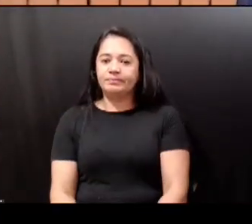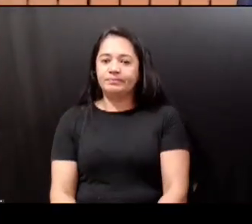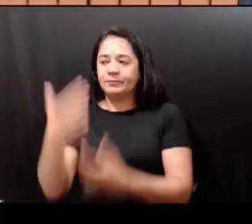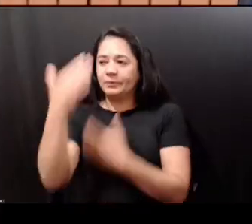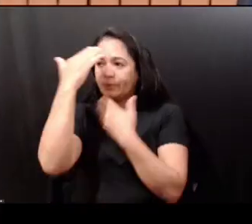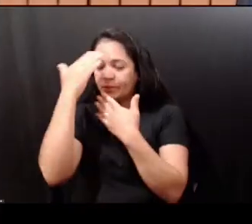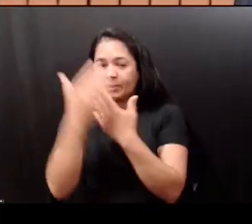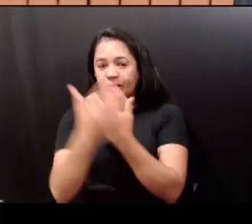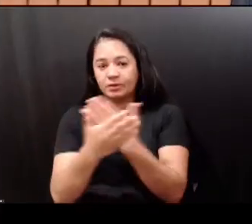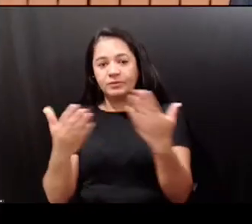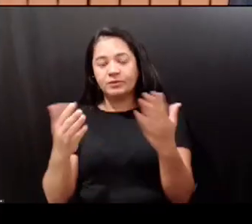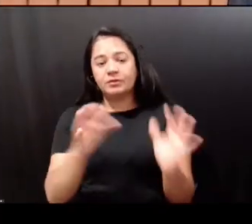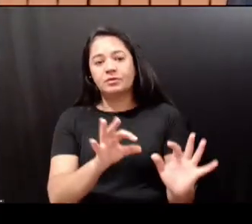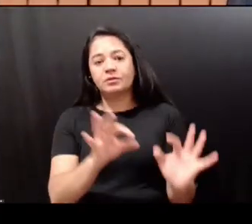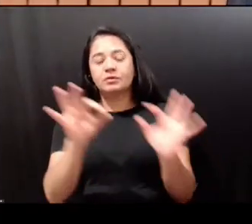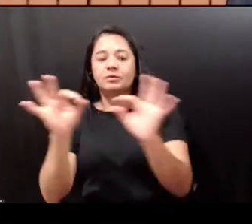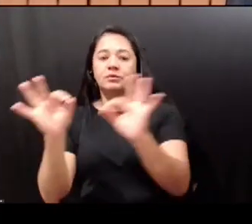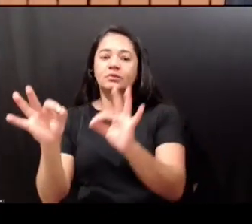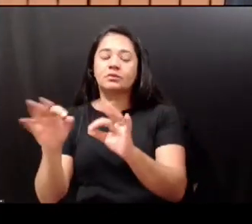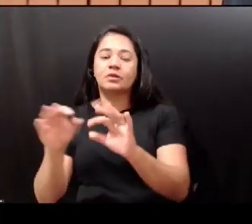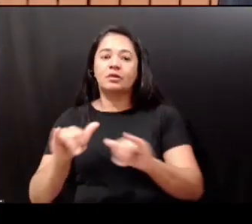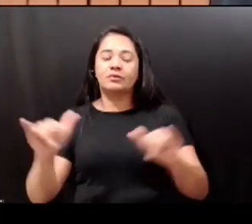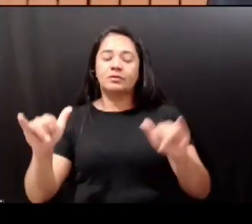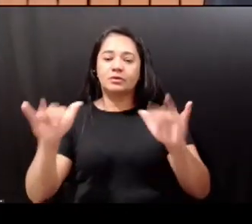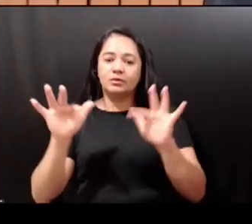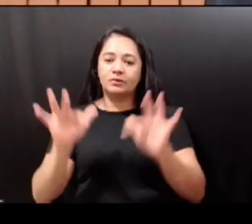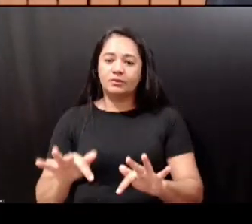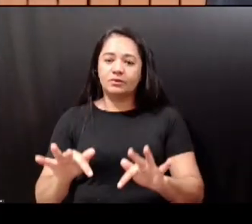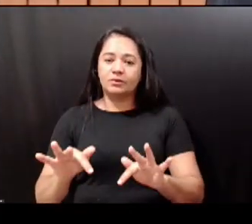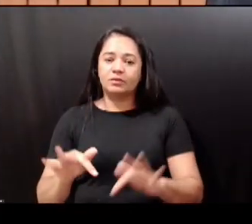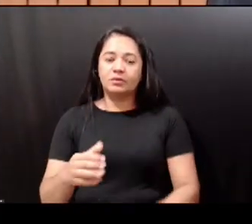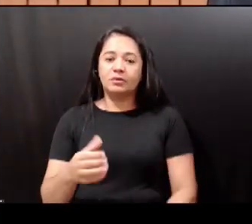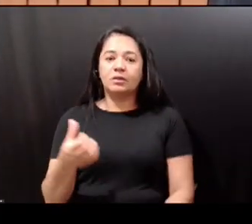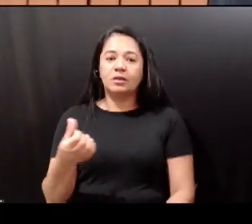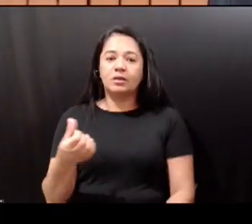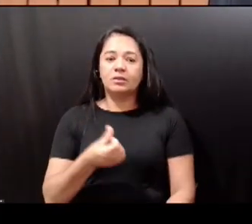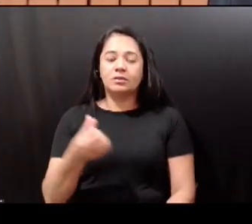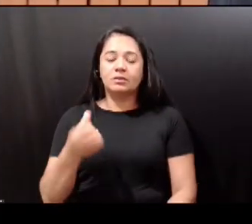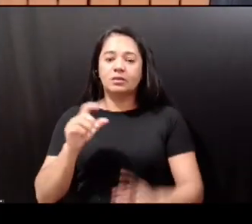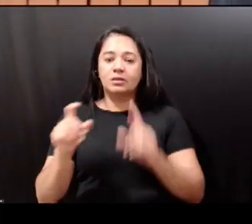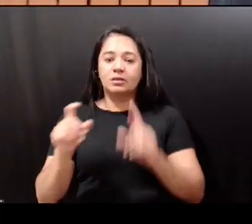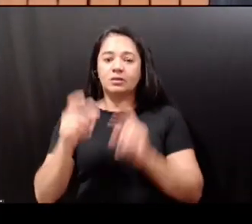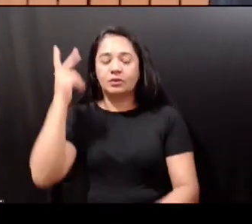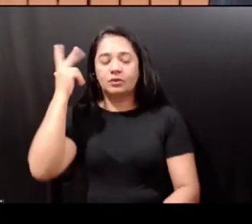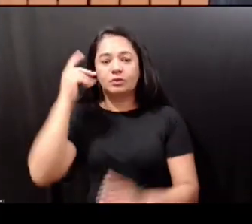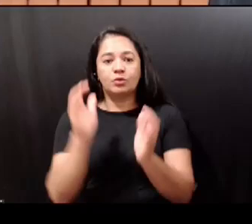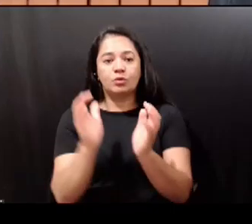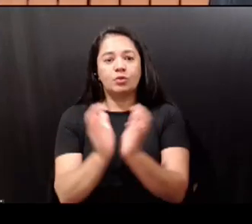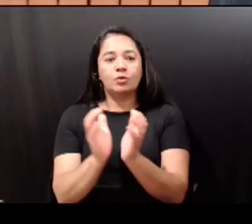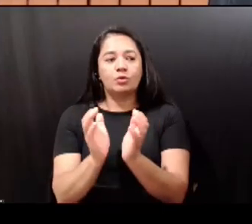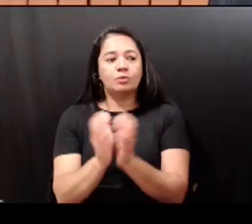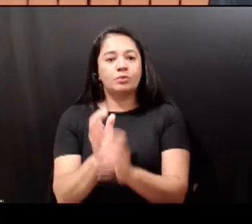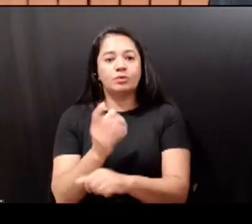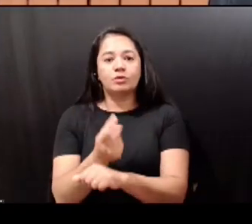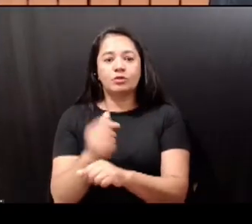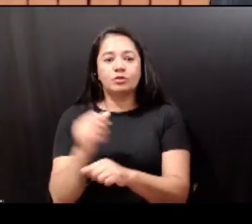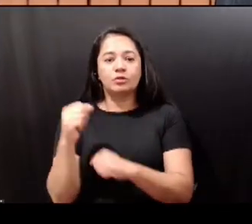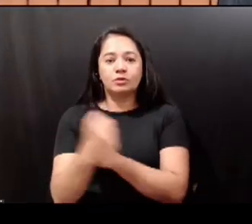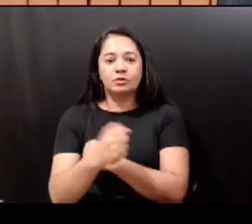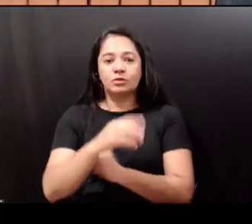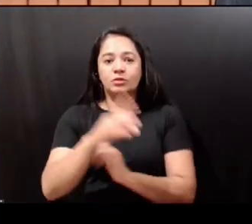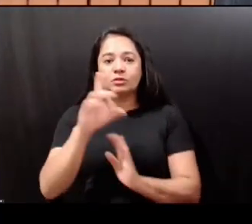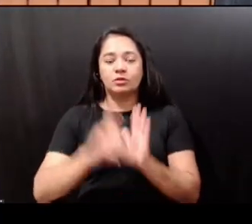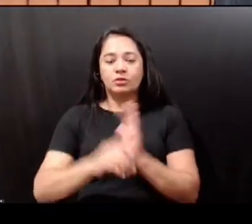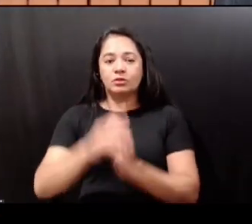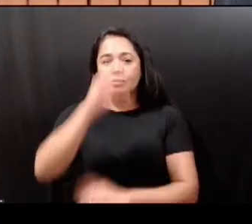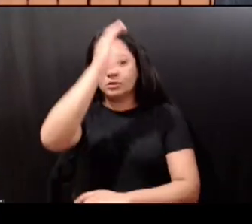nos assiste. Eu declaro encerrada a 6ª reunião ordinária da Comissão de Economia e Defesa dos Direitos do Consumidor. Muito